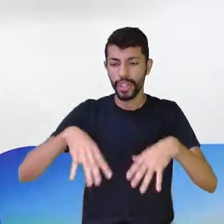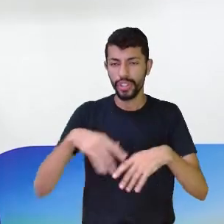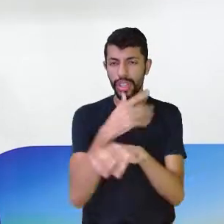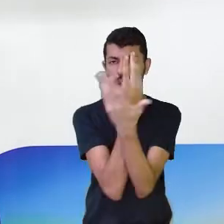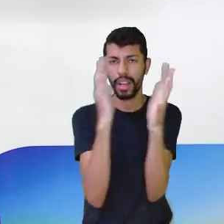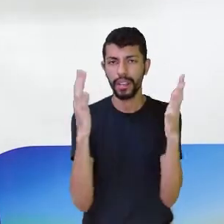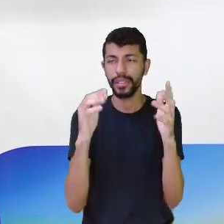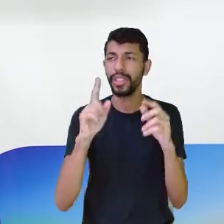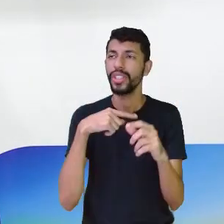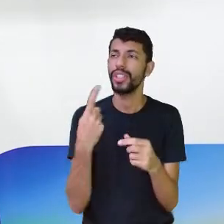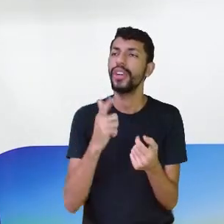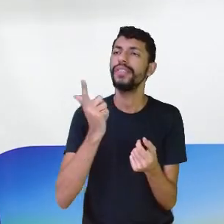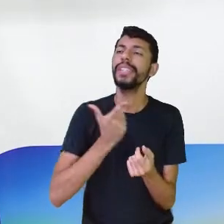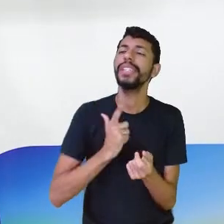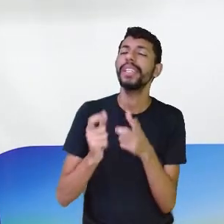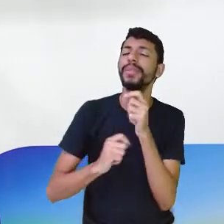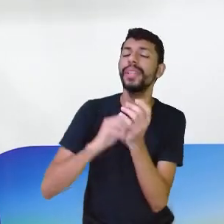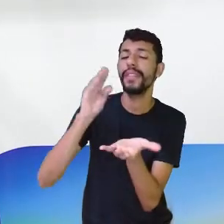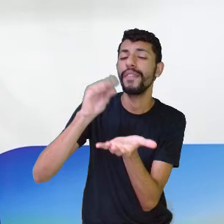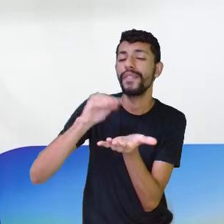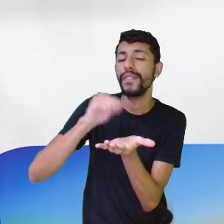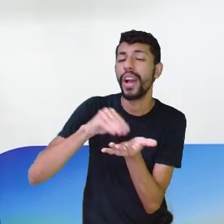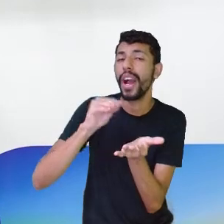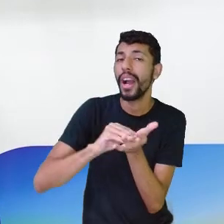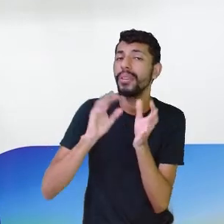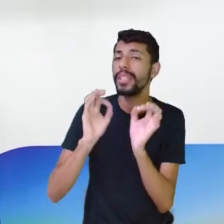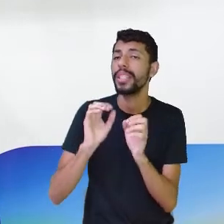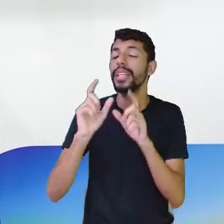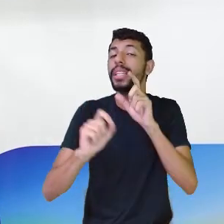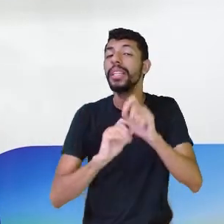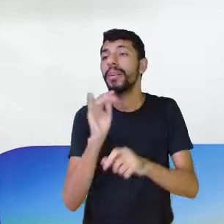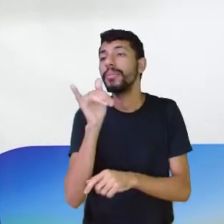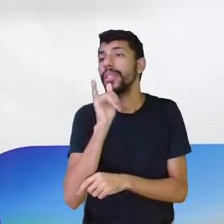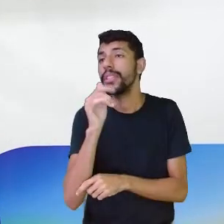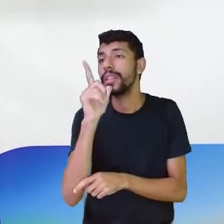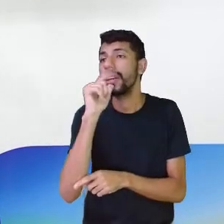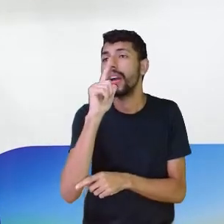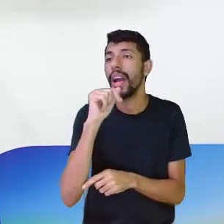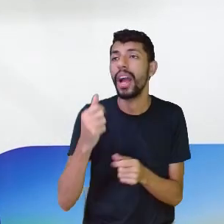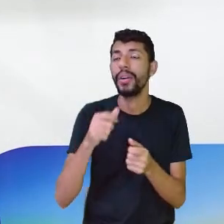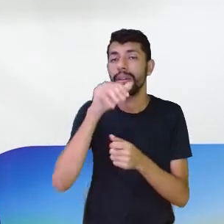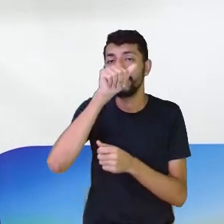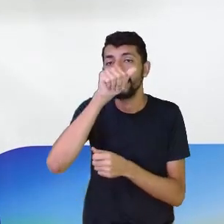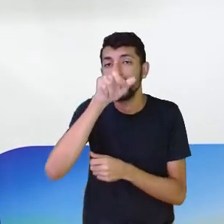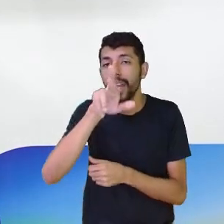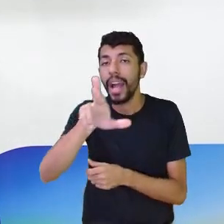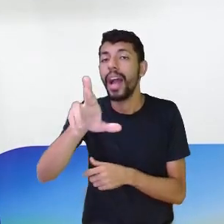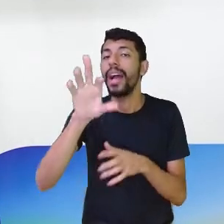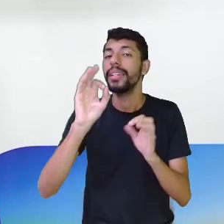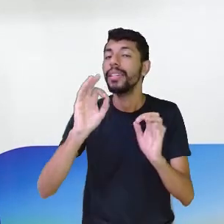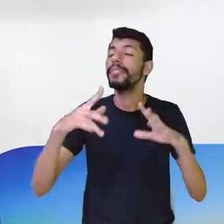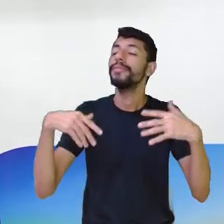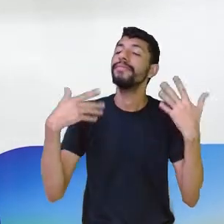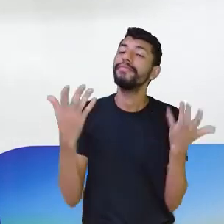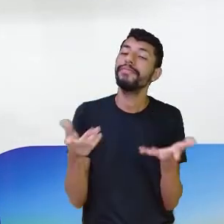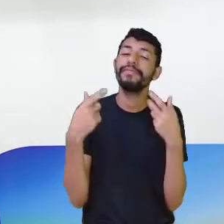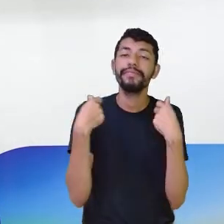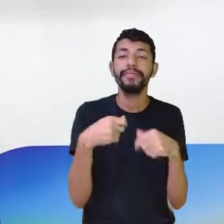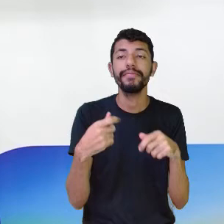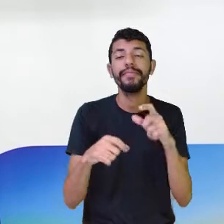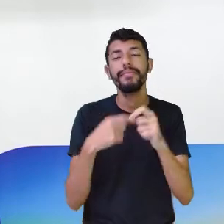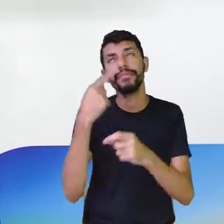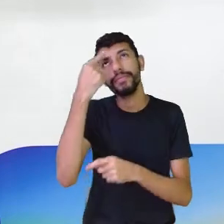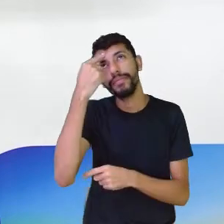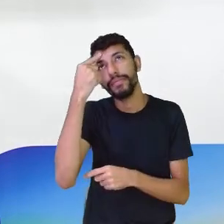ambiente, a gente vai ter falta, a gente vai ter escassez de água, de ar puro. Pois é. Então a gente precisa